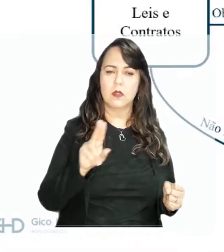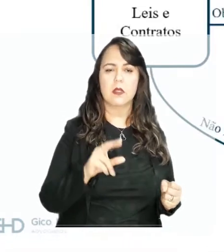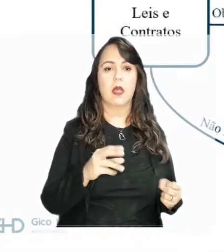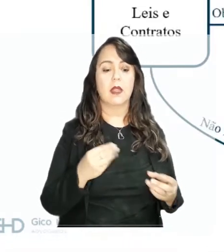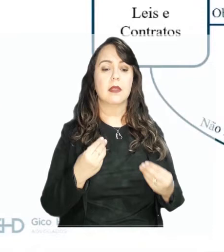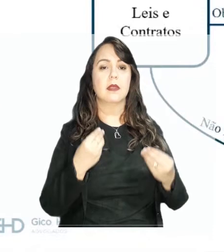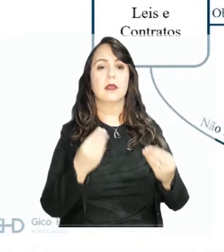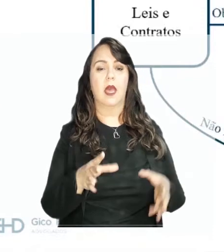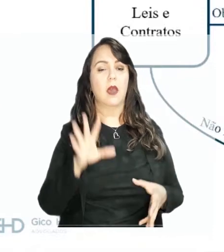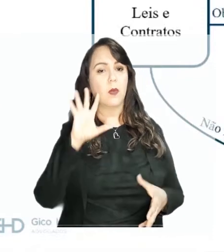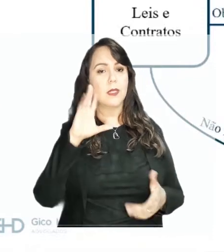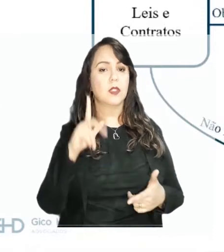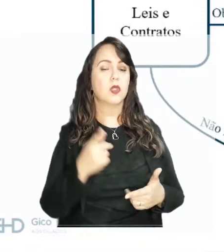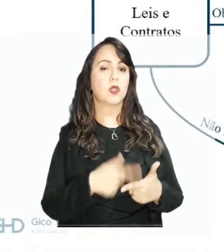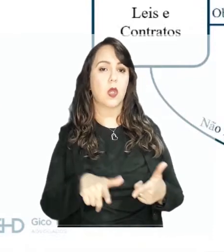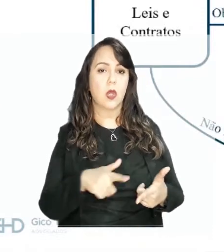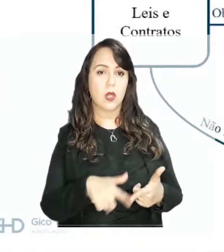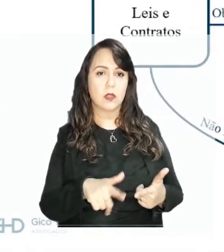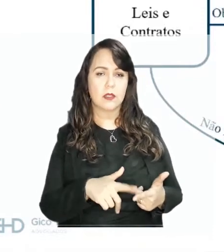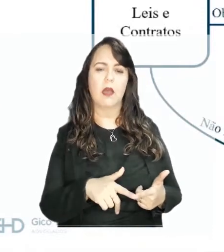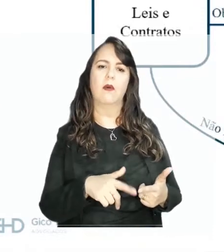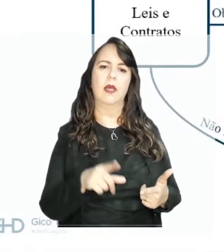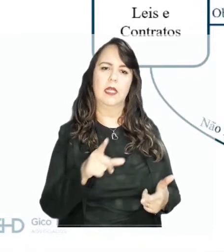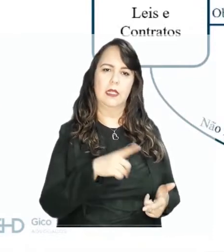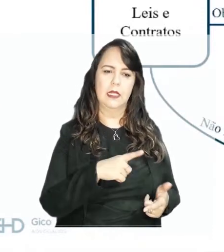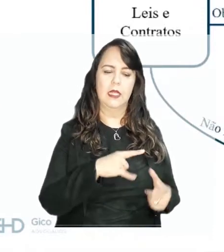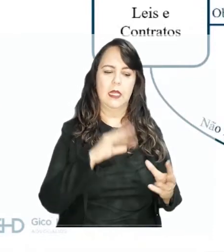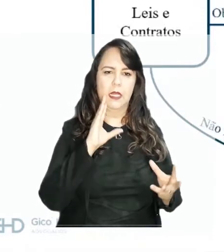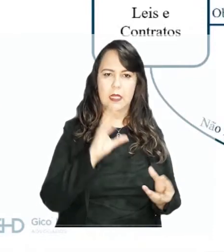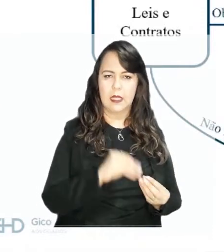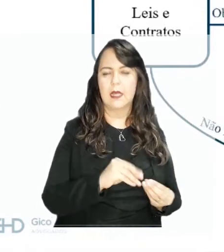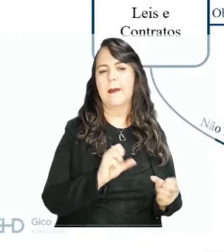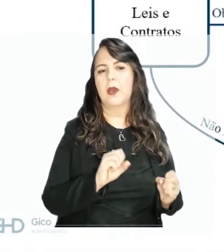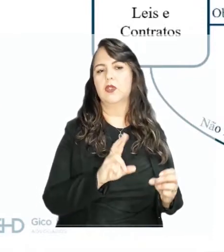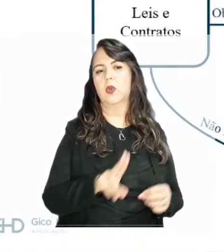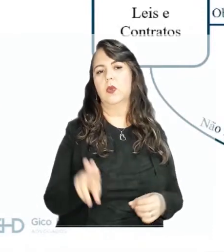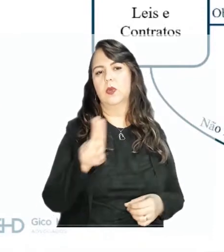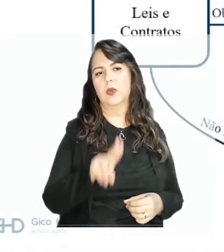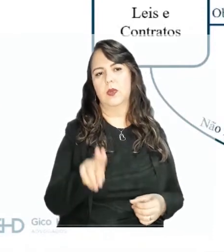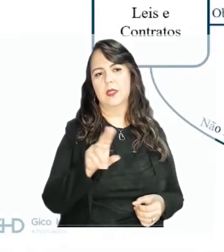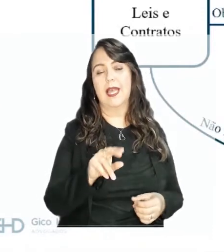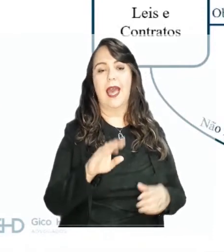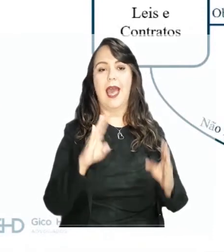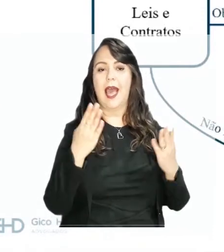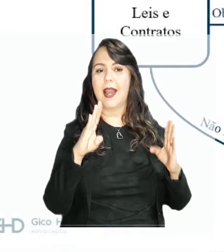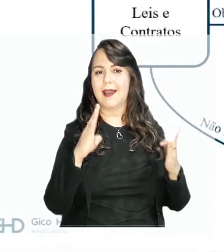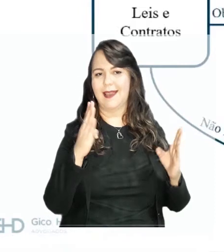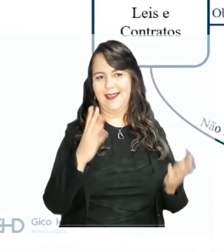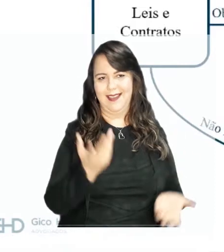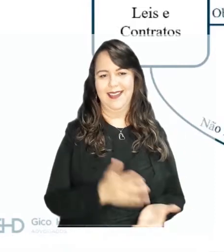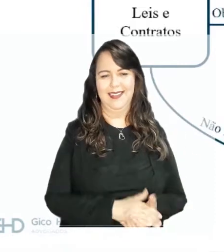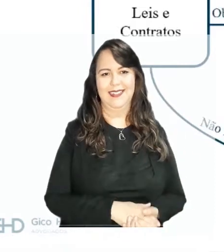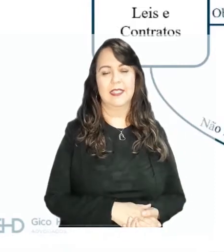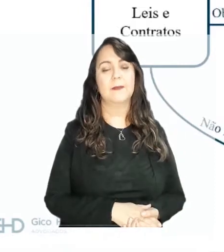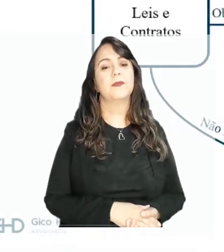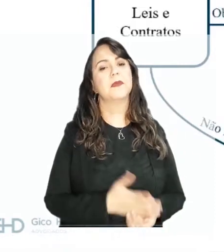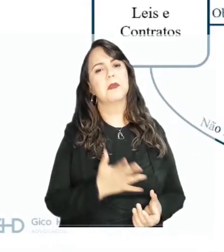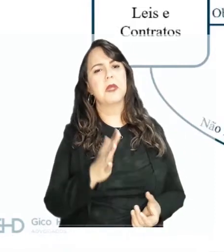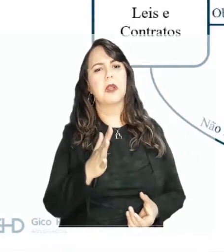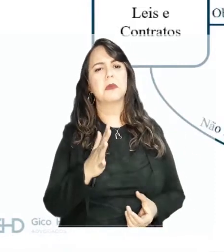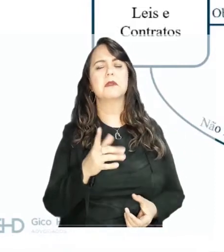nada semelhante na jurisprudência, ele pode usar a análise econômica do direito para, pelo menos, ter um guia das